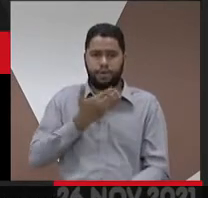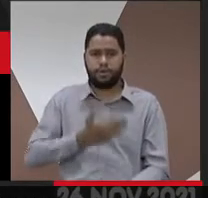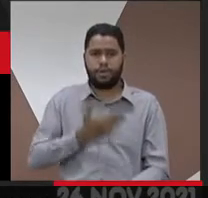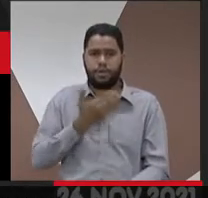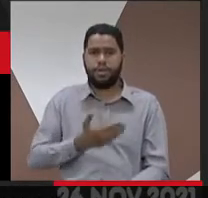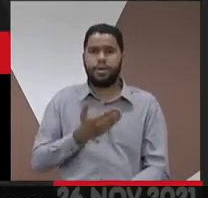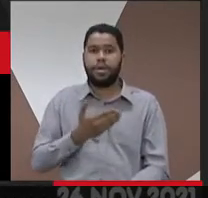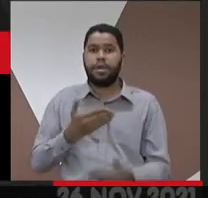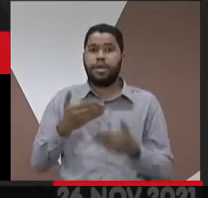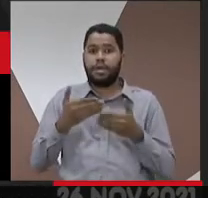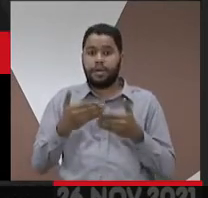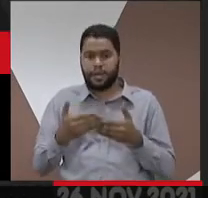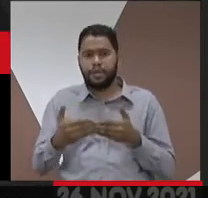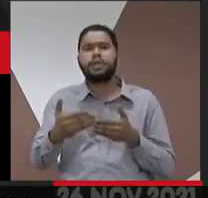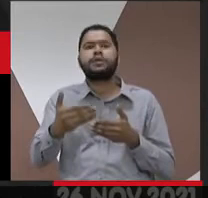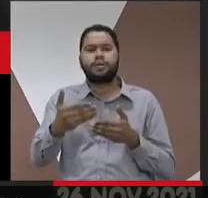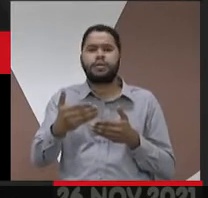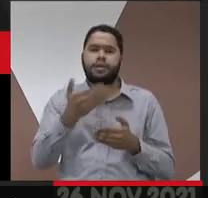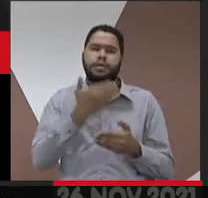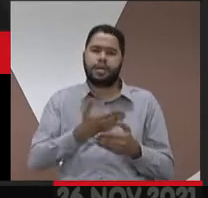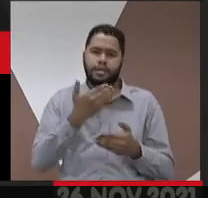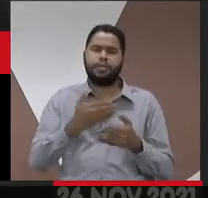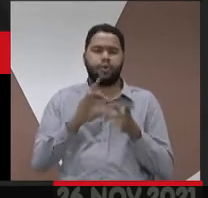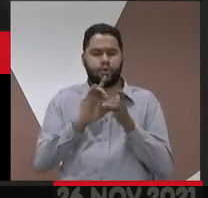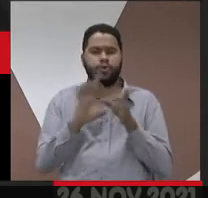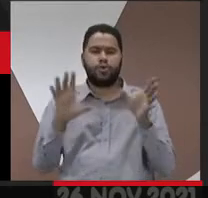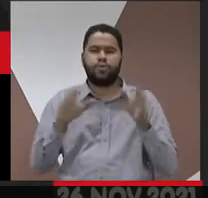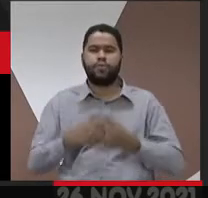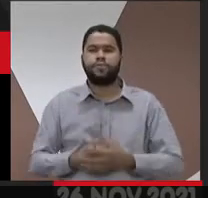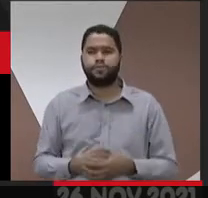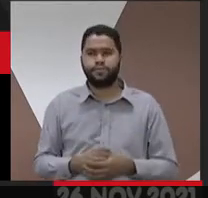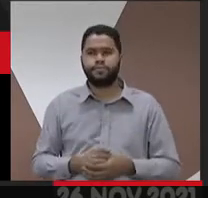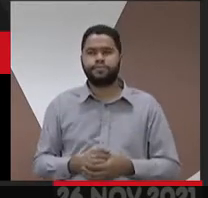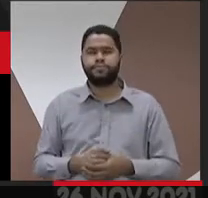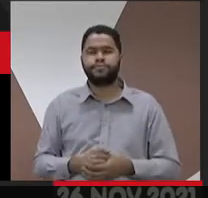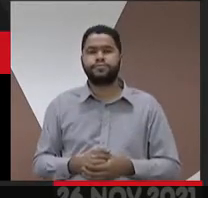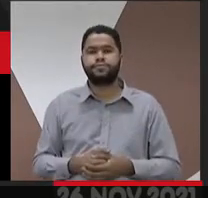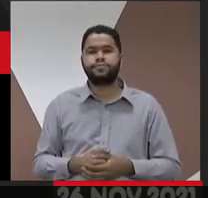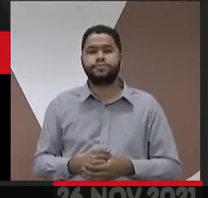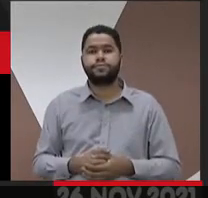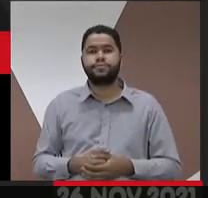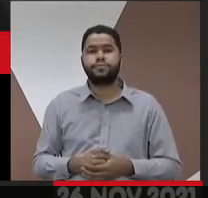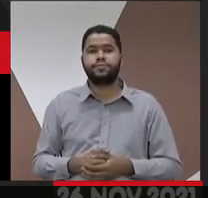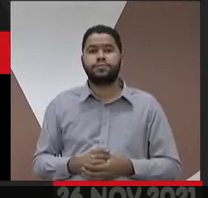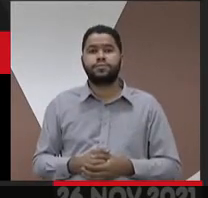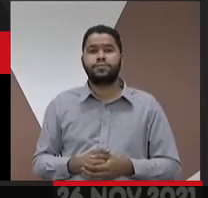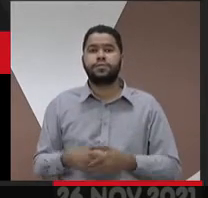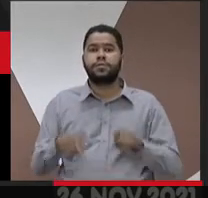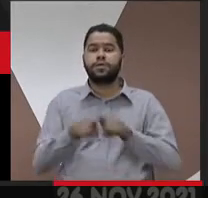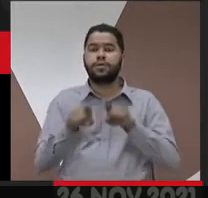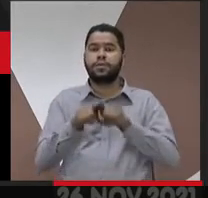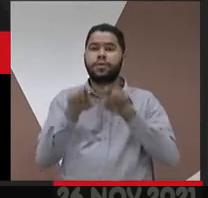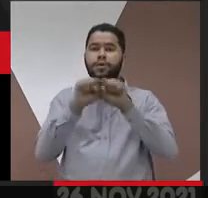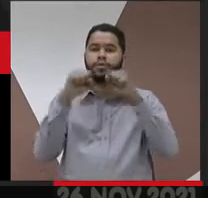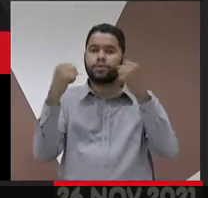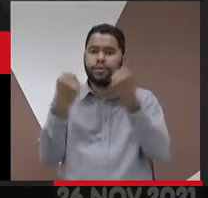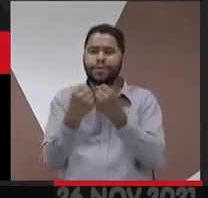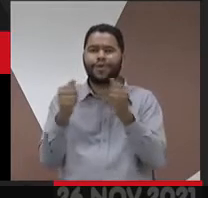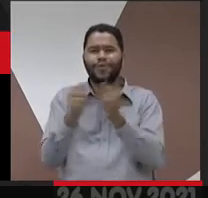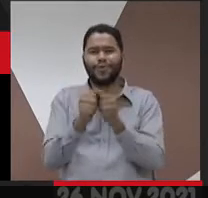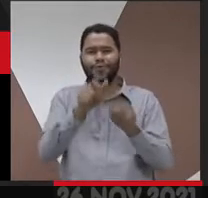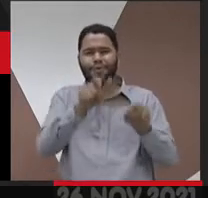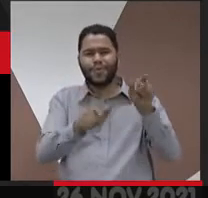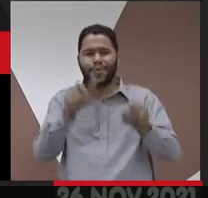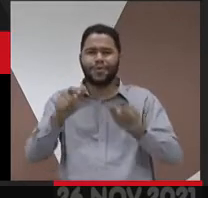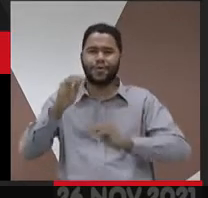partir de dezembro, estou disponível para as reuniões presenciais. E tivemos aqui o seminário com os ambientalistas, né, que nós